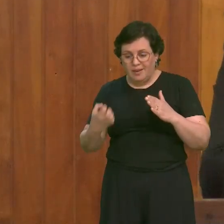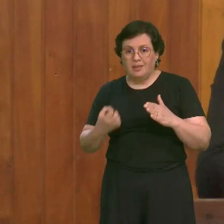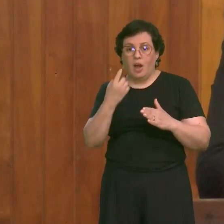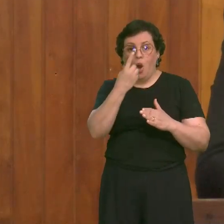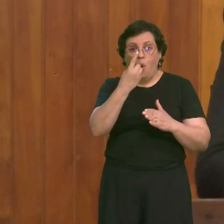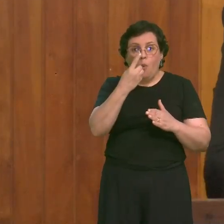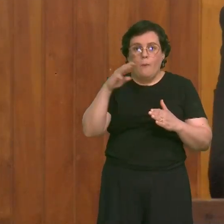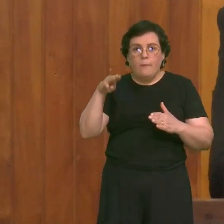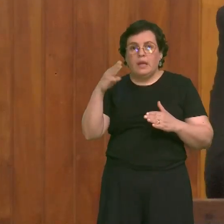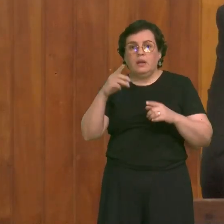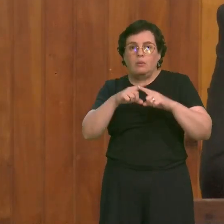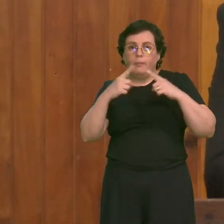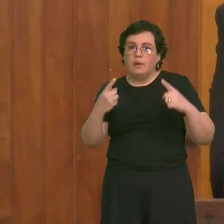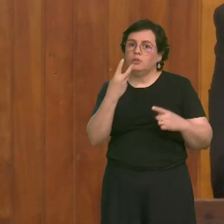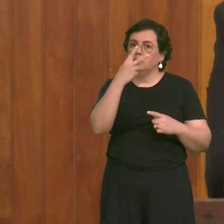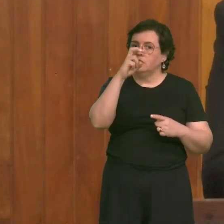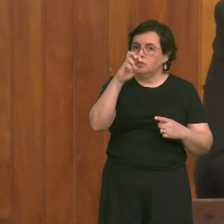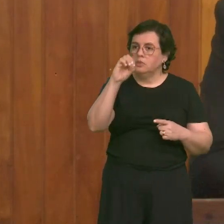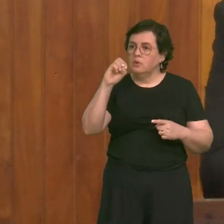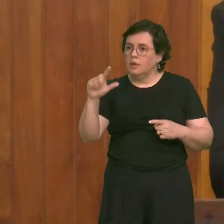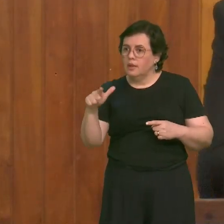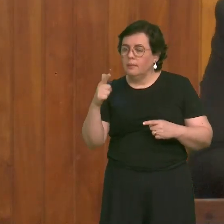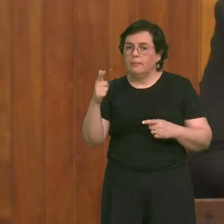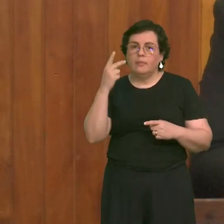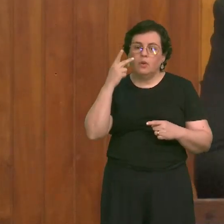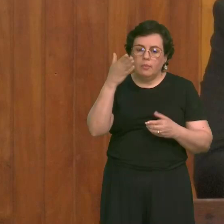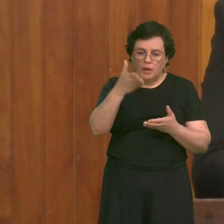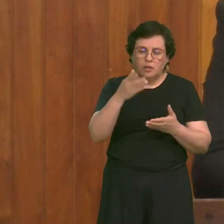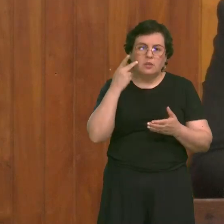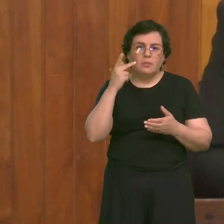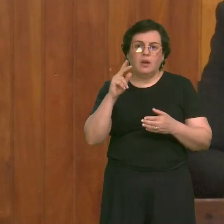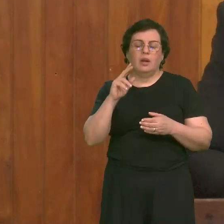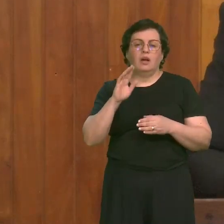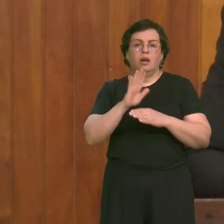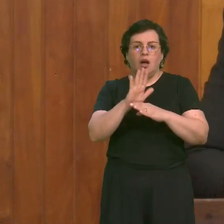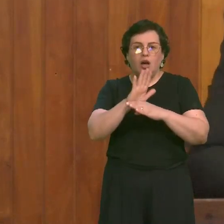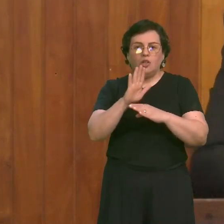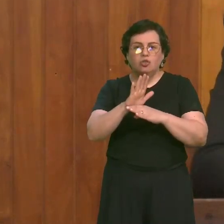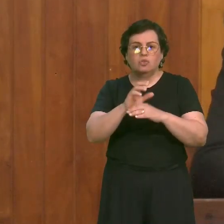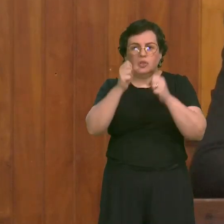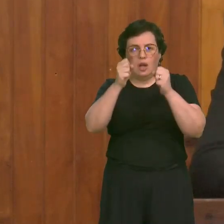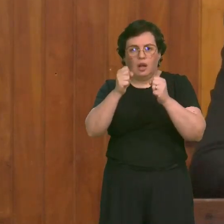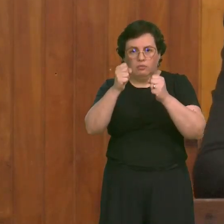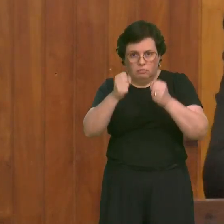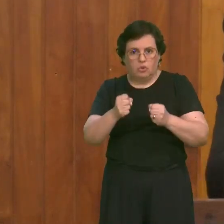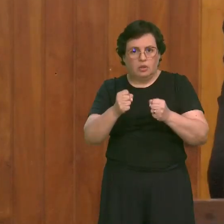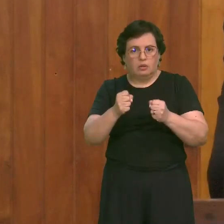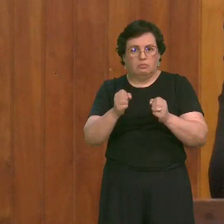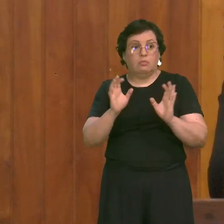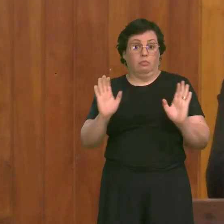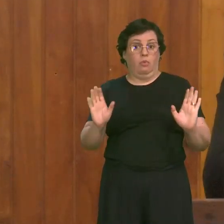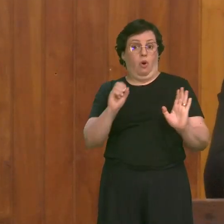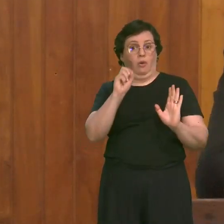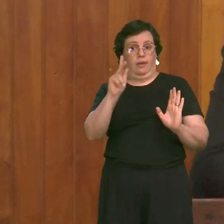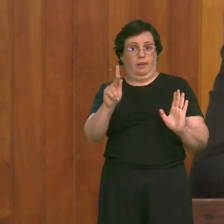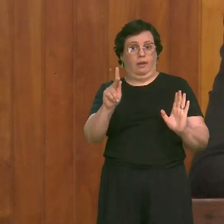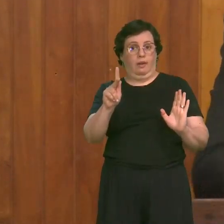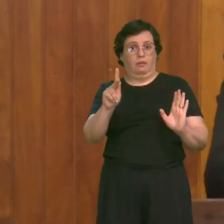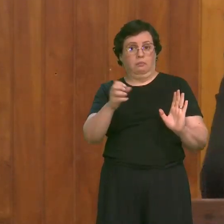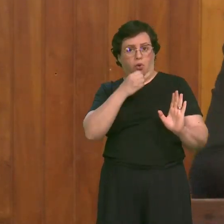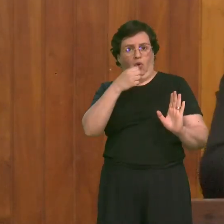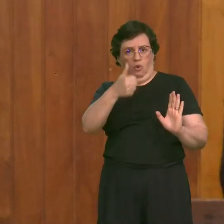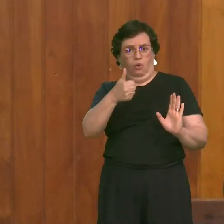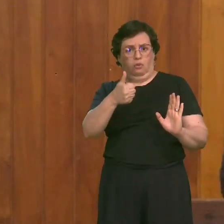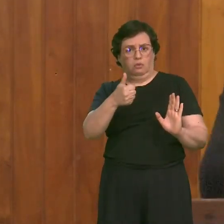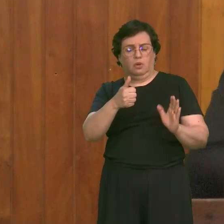um milhão que coloca uma emenda de 250 mil para isso a gente se ajudar poder executivo legislativo isso é perfeito é